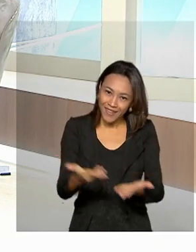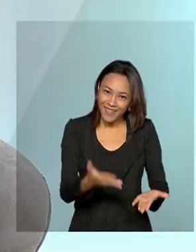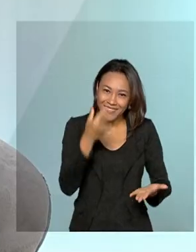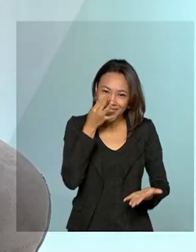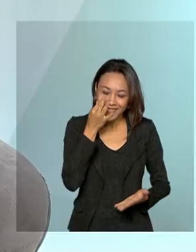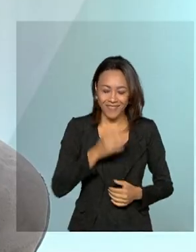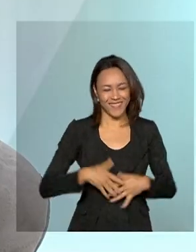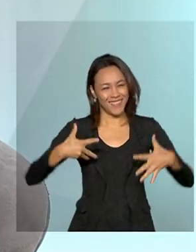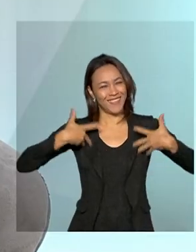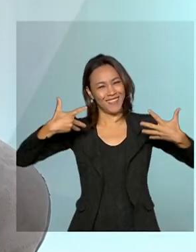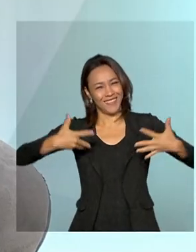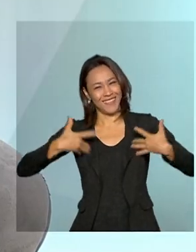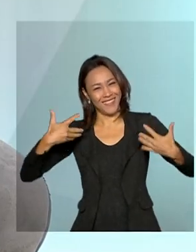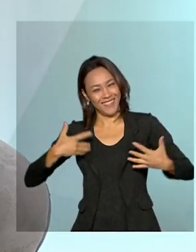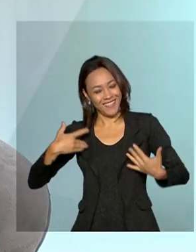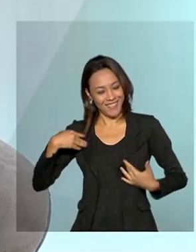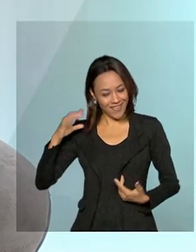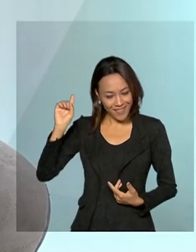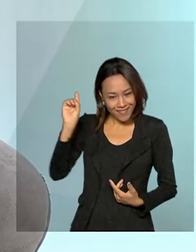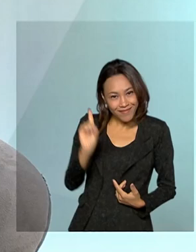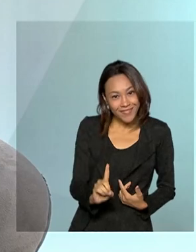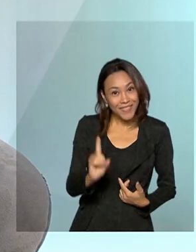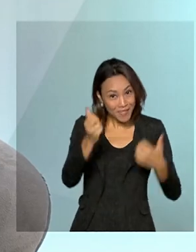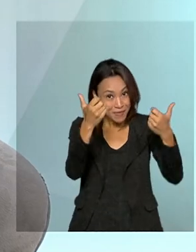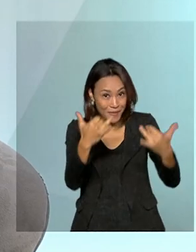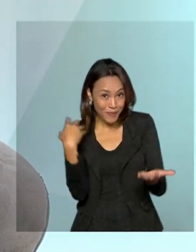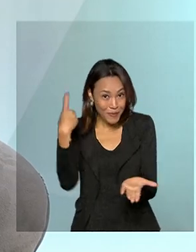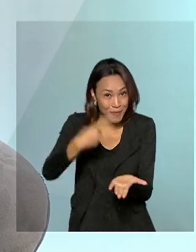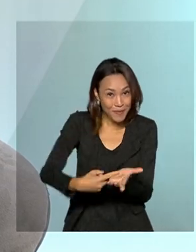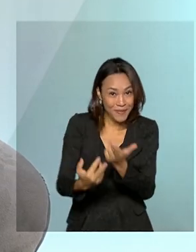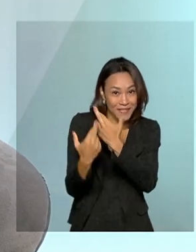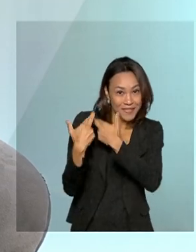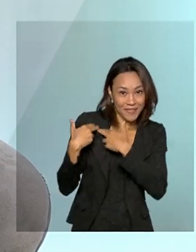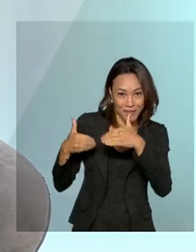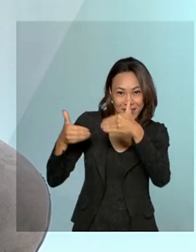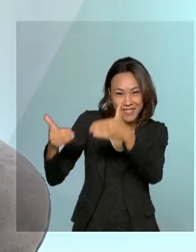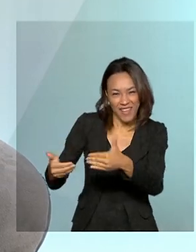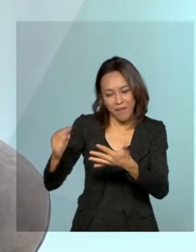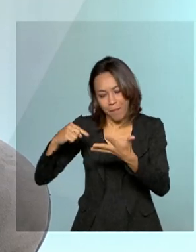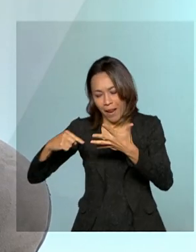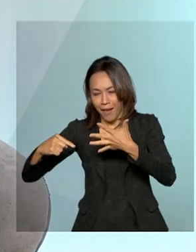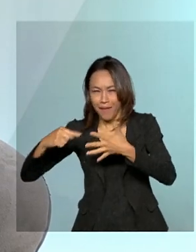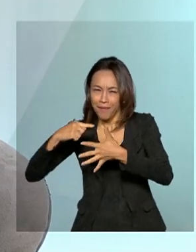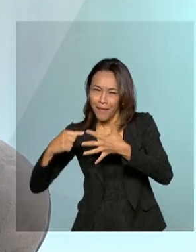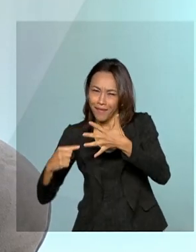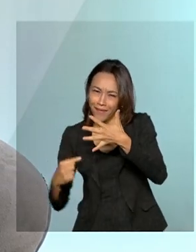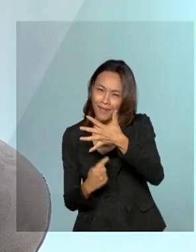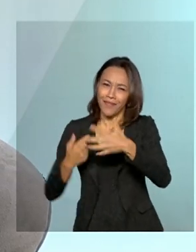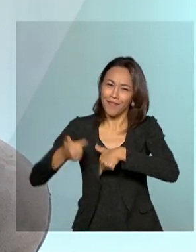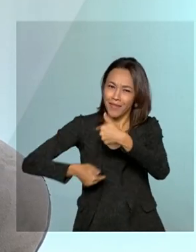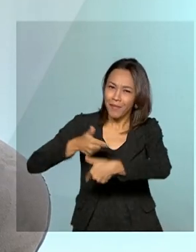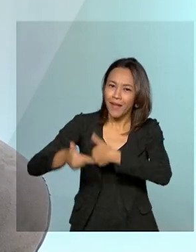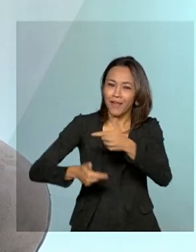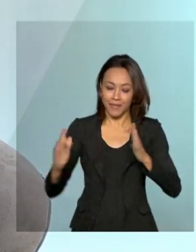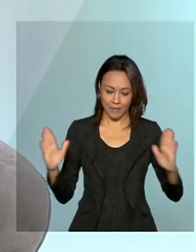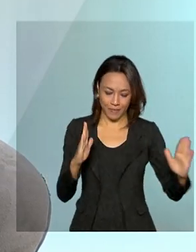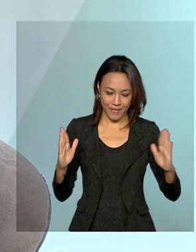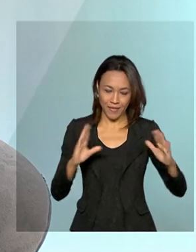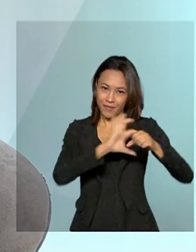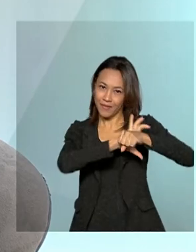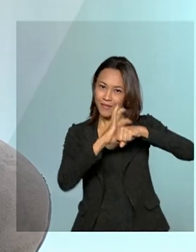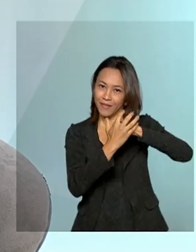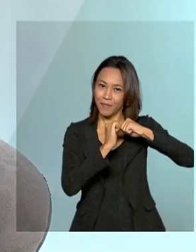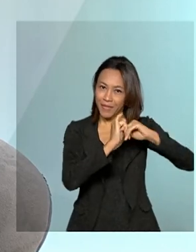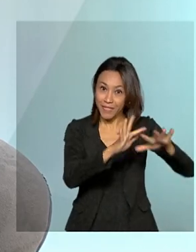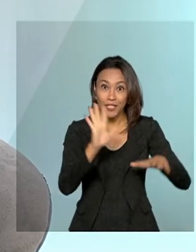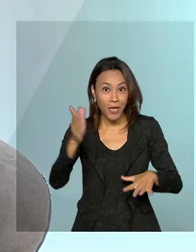Uma alegria estar aqui com vocês e falar da pasta, falar de tudo que a gente está fazendo neste momento, durante a pandemia e